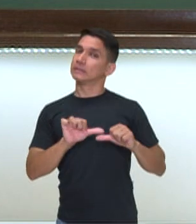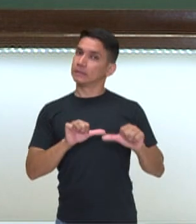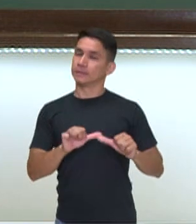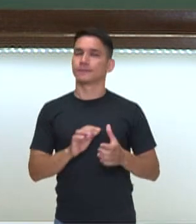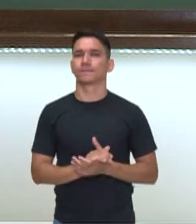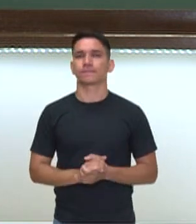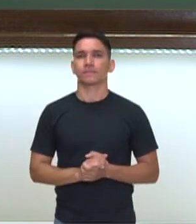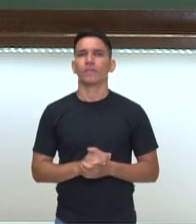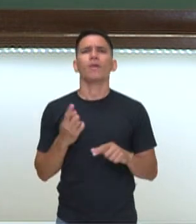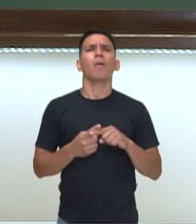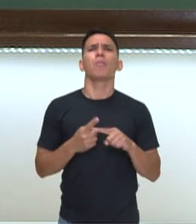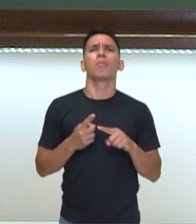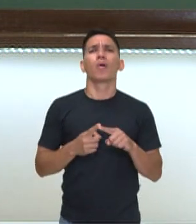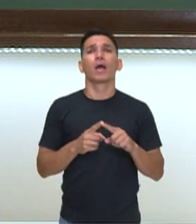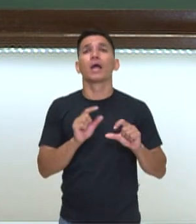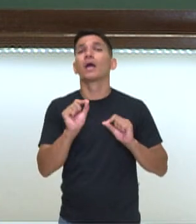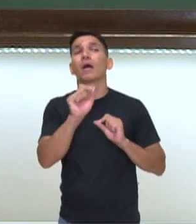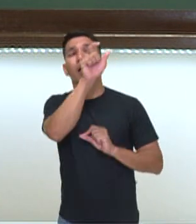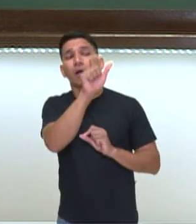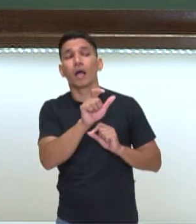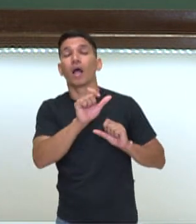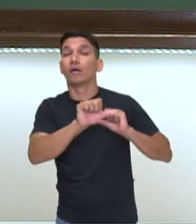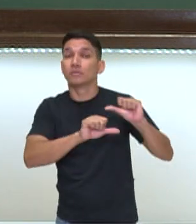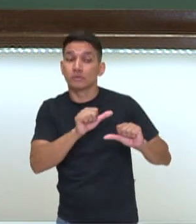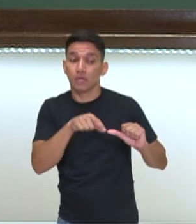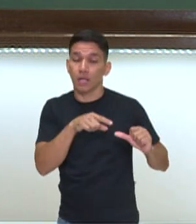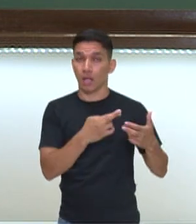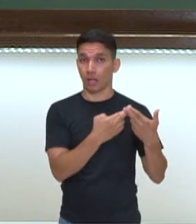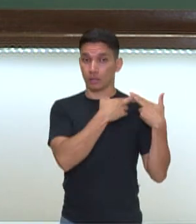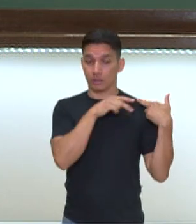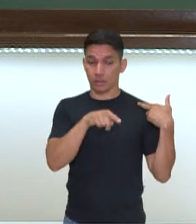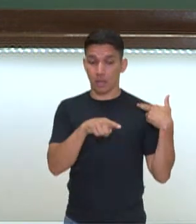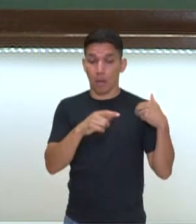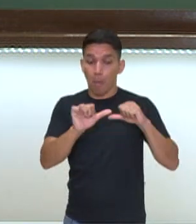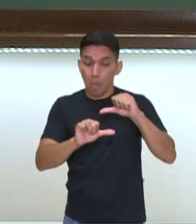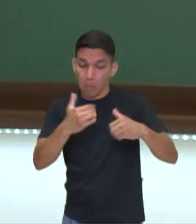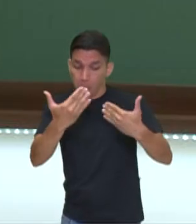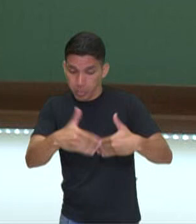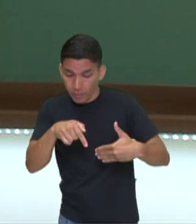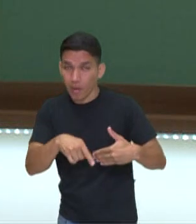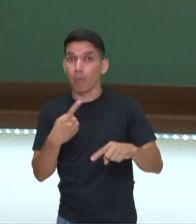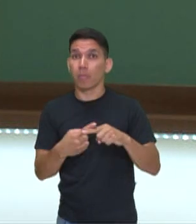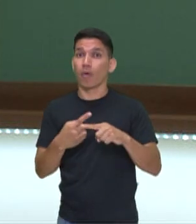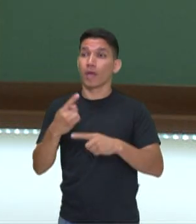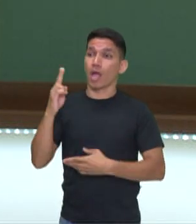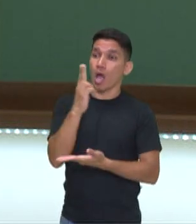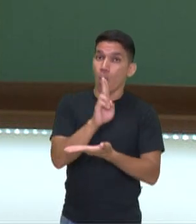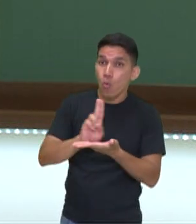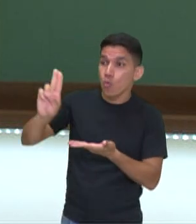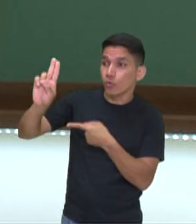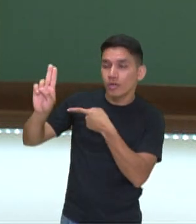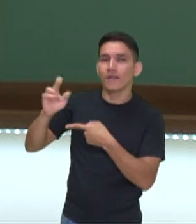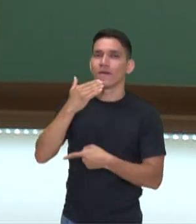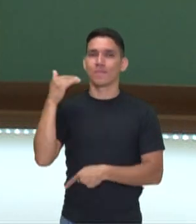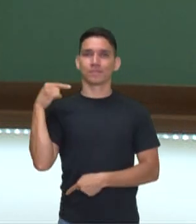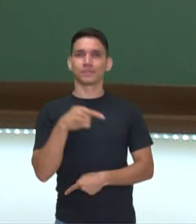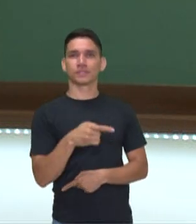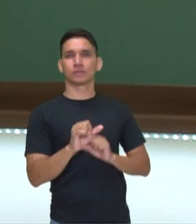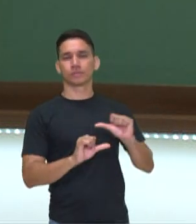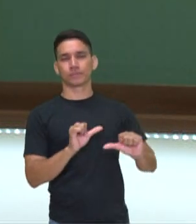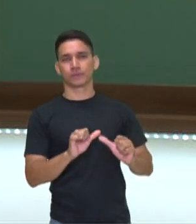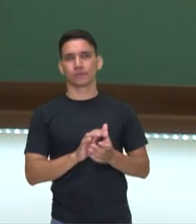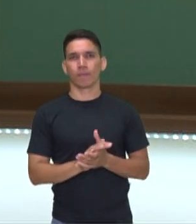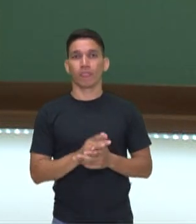texto, essa prova, está mudando a prova porque as universidades pediram. Eles querem um teste que mostre não